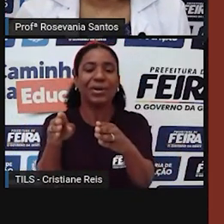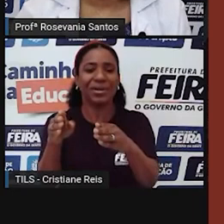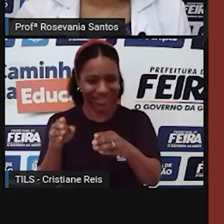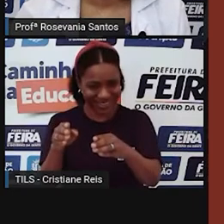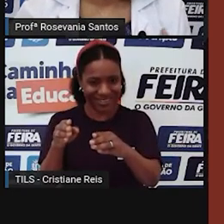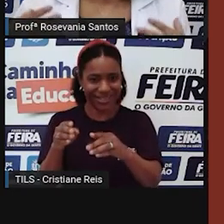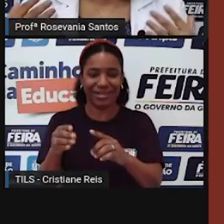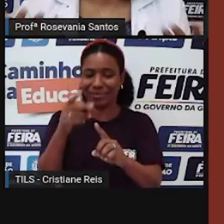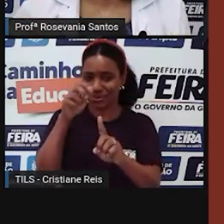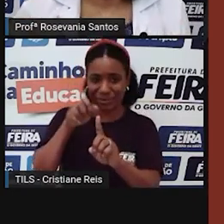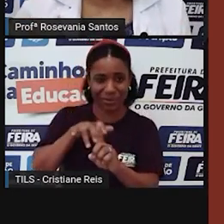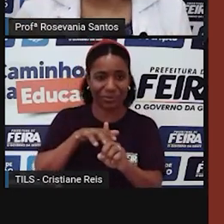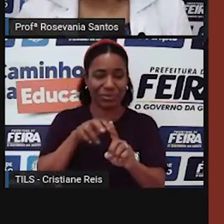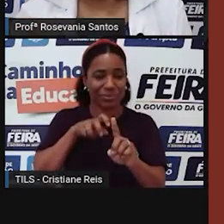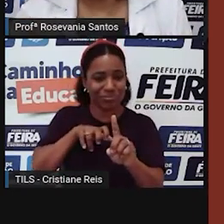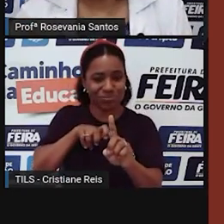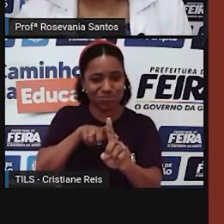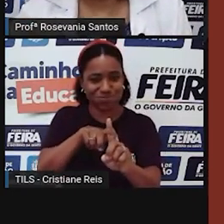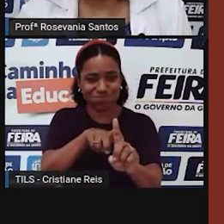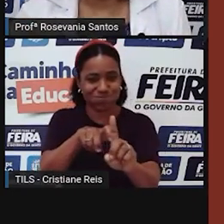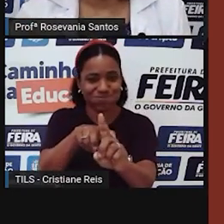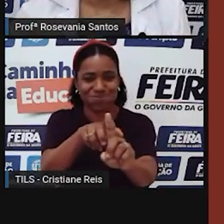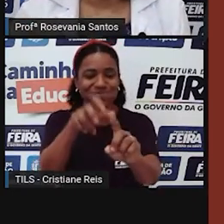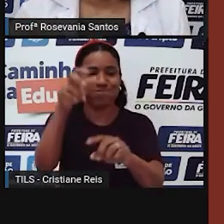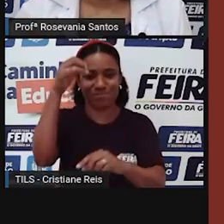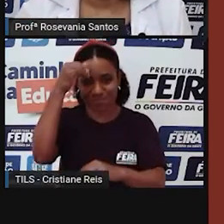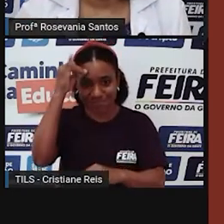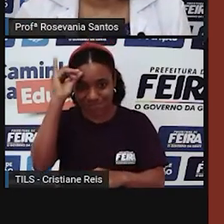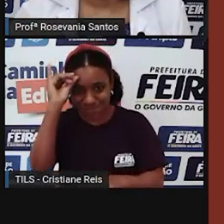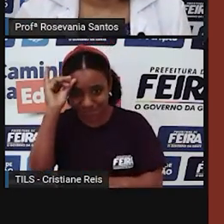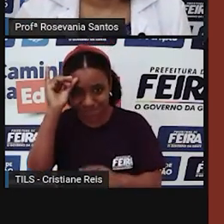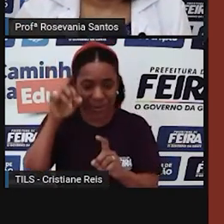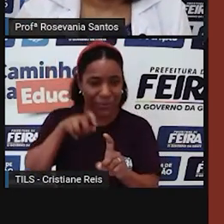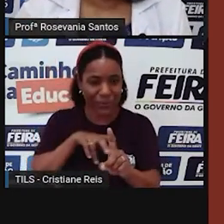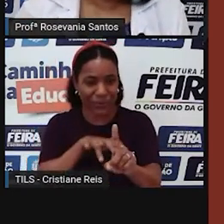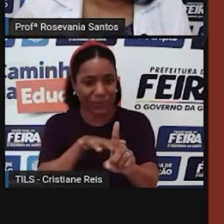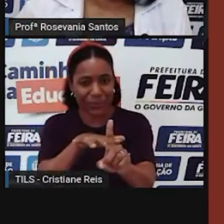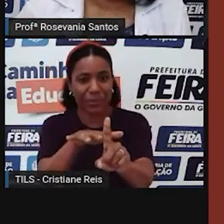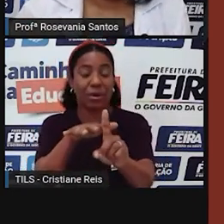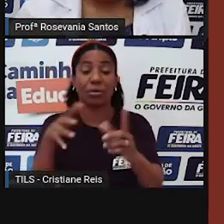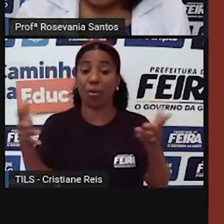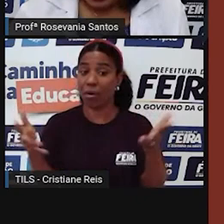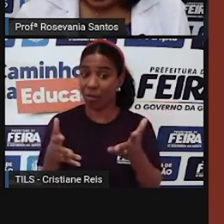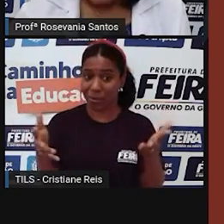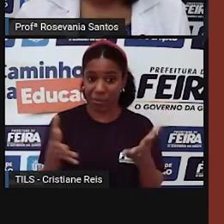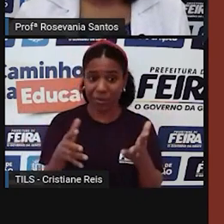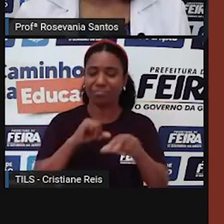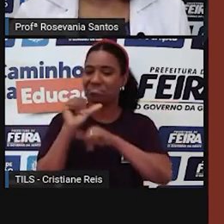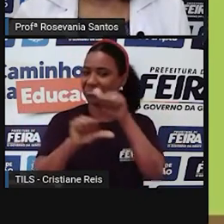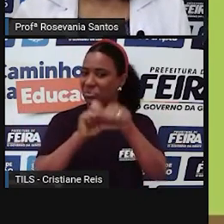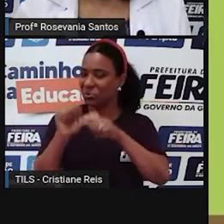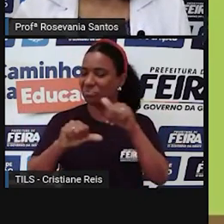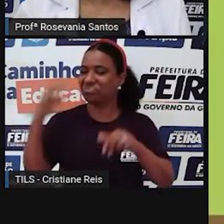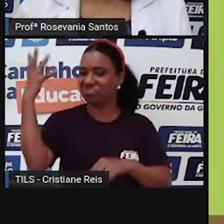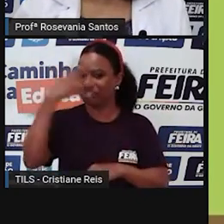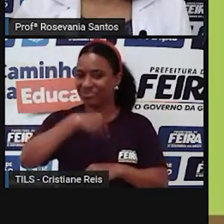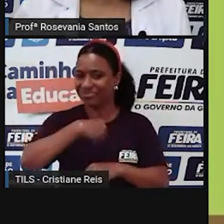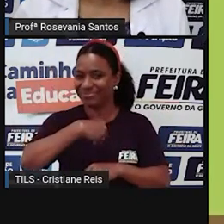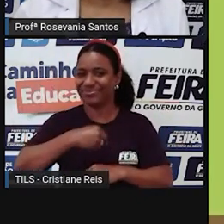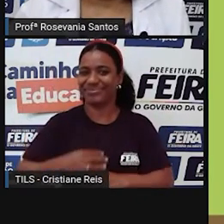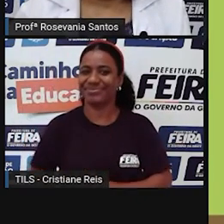dos tropeiros. E agora a gente tem essa cidade aí extremamente urbanizada, muito linda, né, a nossa cidade.